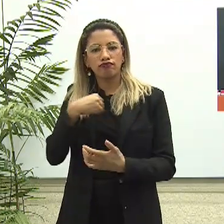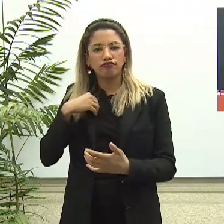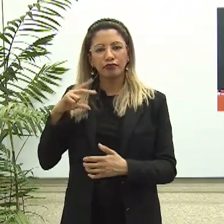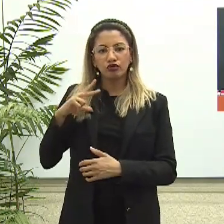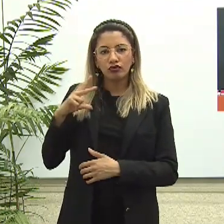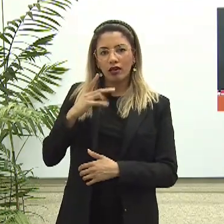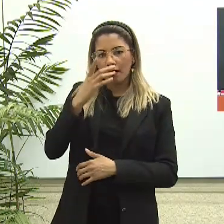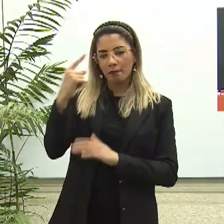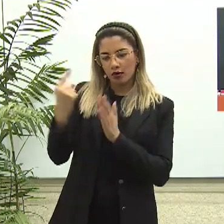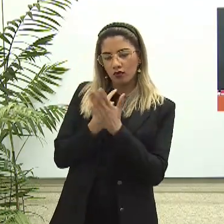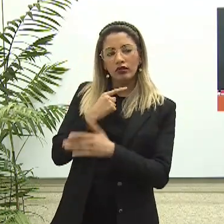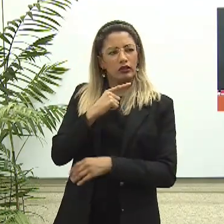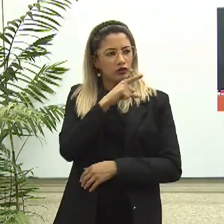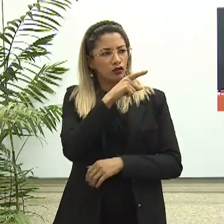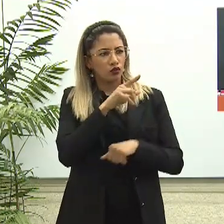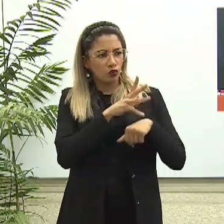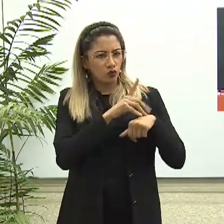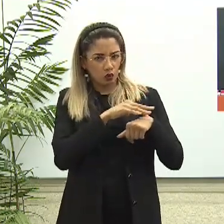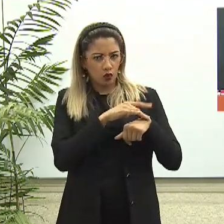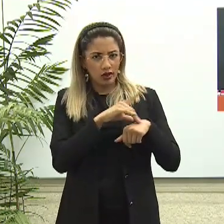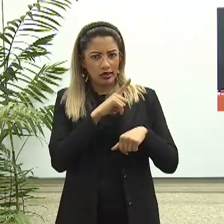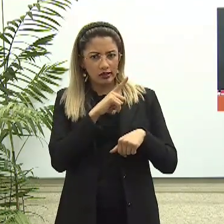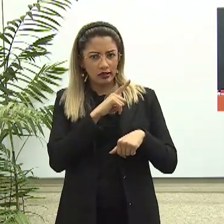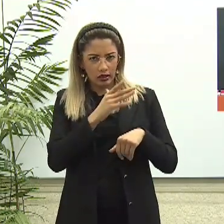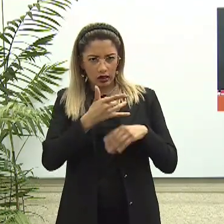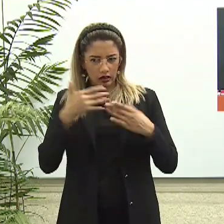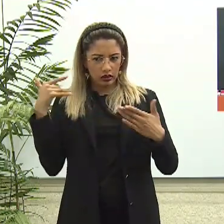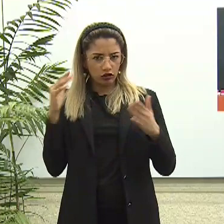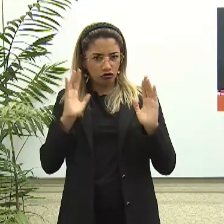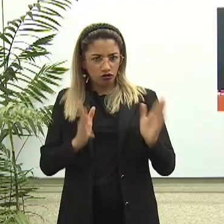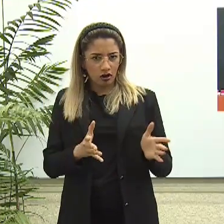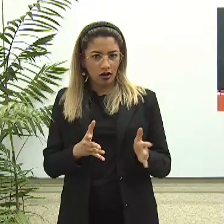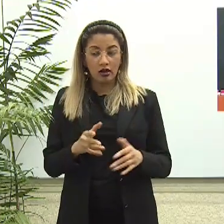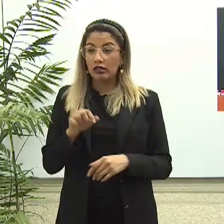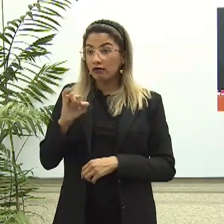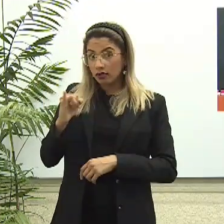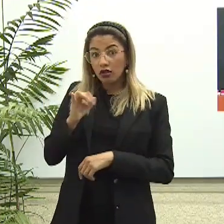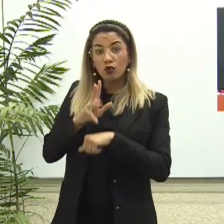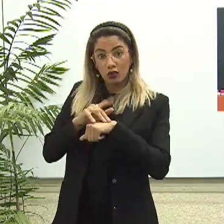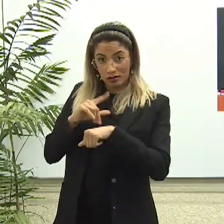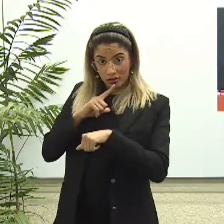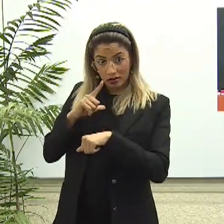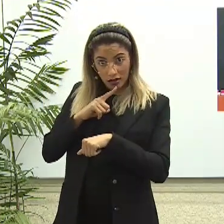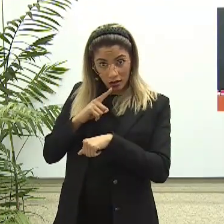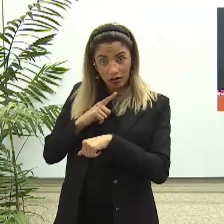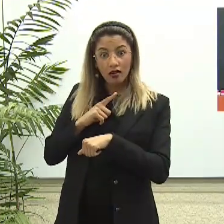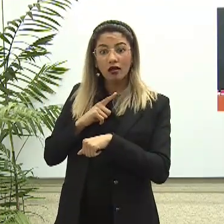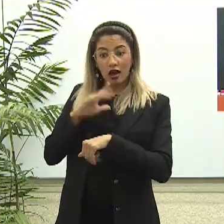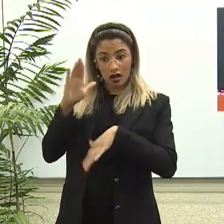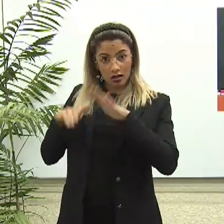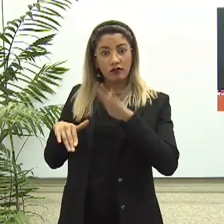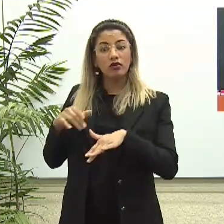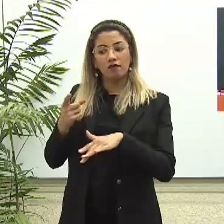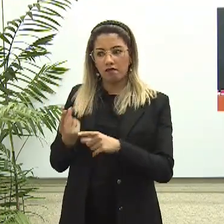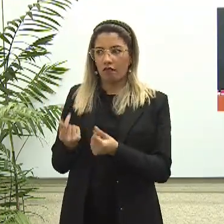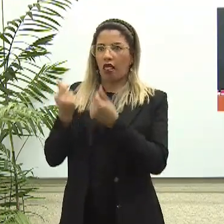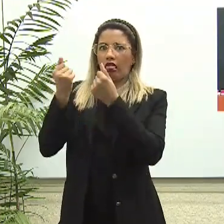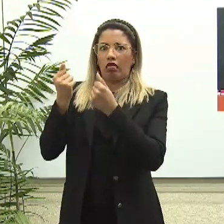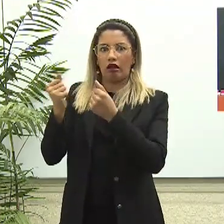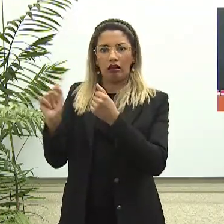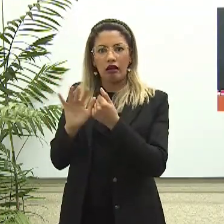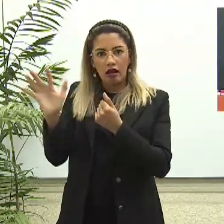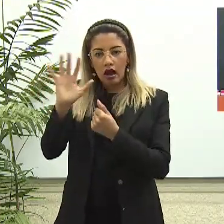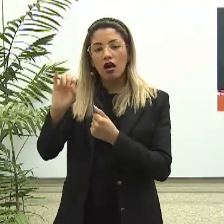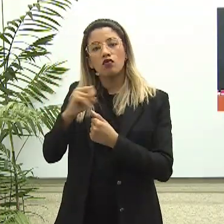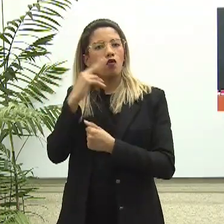pergunta tem doença pré-existente porque se tiver pré-existente o valor vai lá para cima você nem entra eu falo não ele fala Tem sim porque você usa